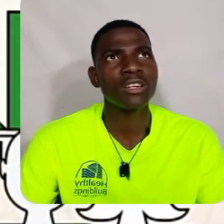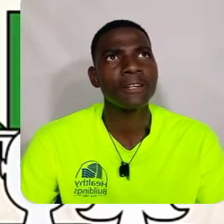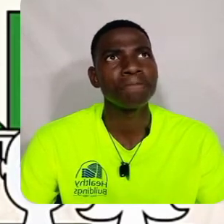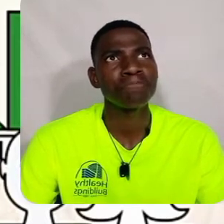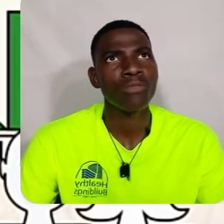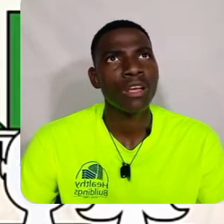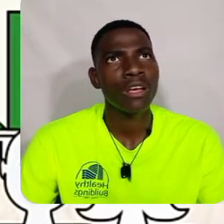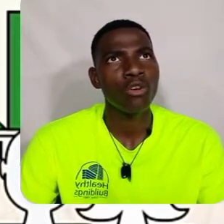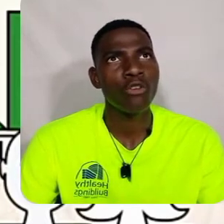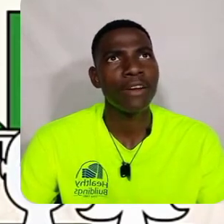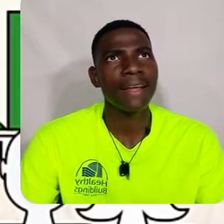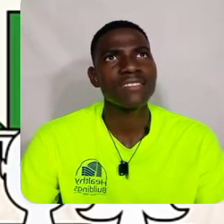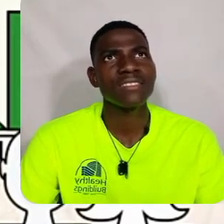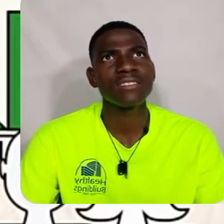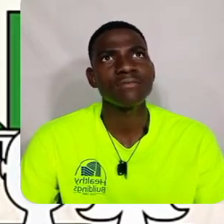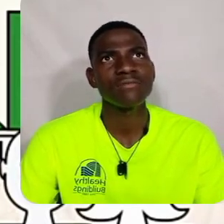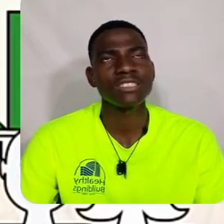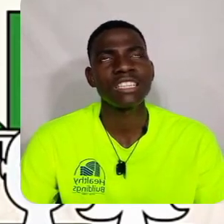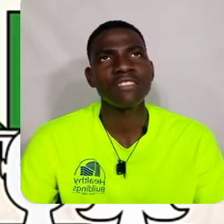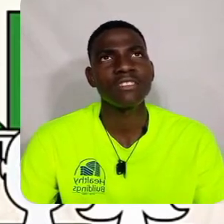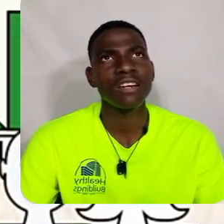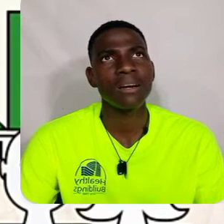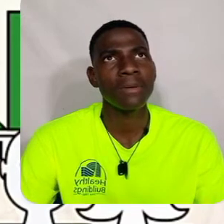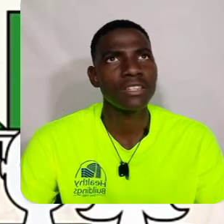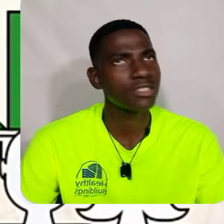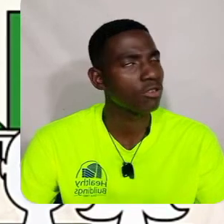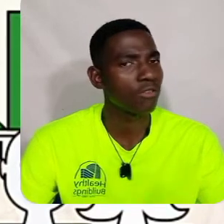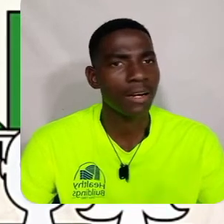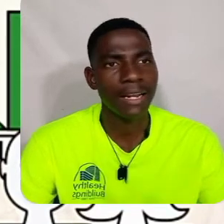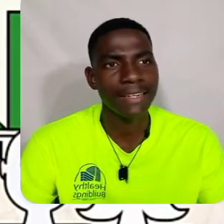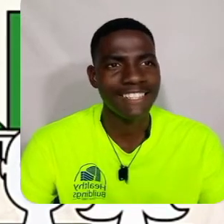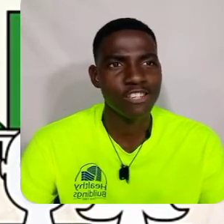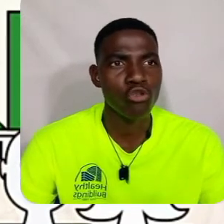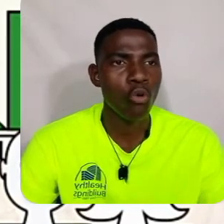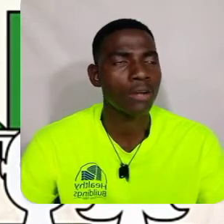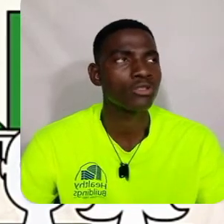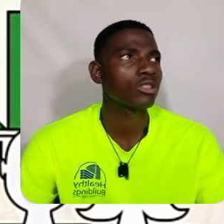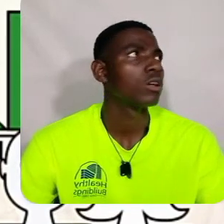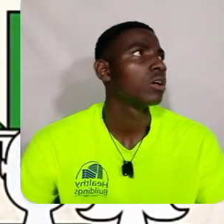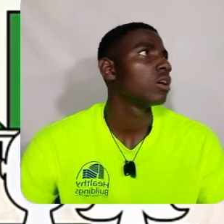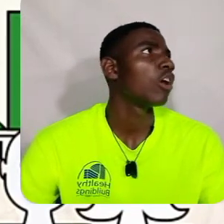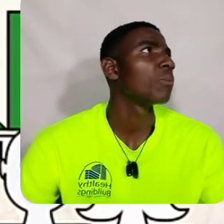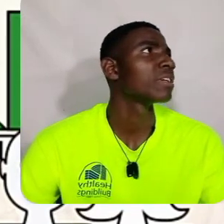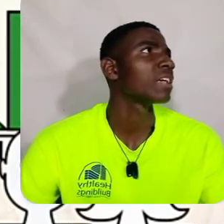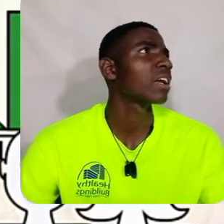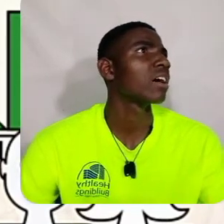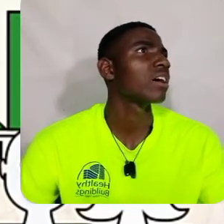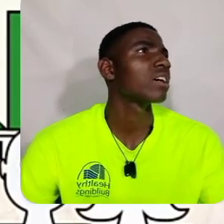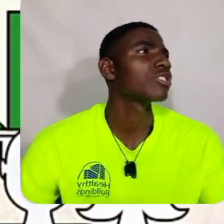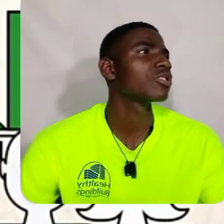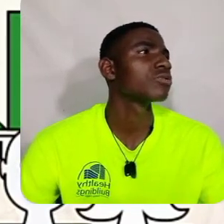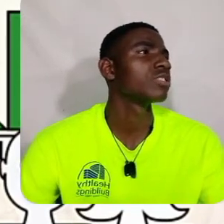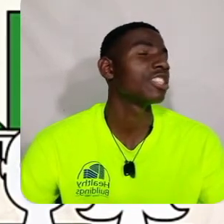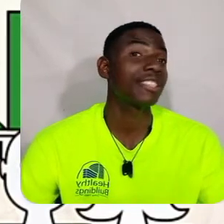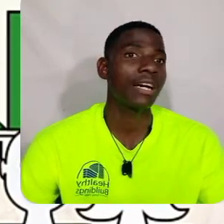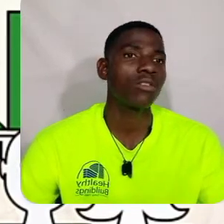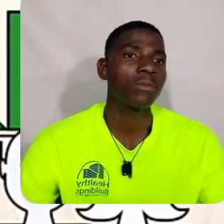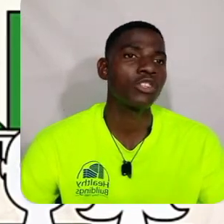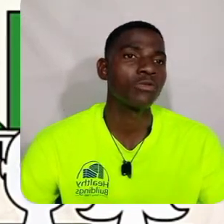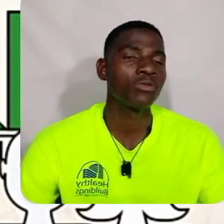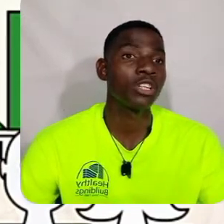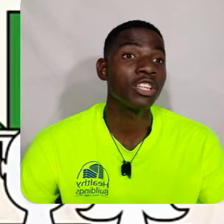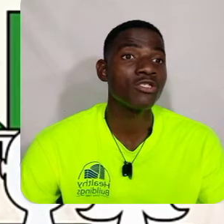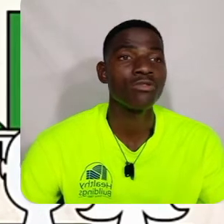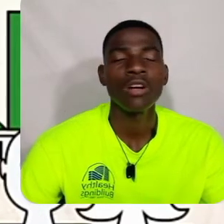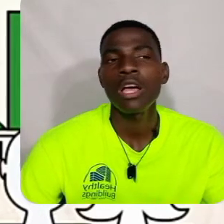de governança, né? Você deve apenas governar até 5 anos. Aumentaram, acho, neste ano